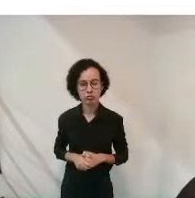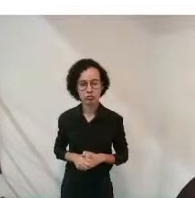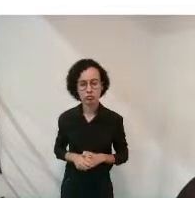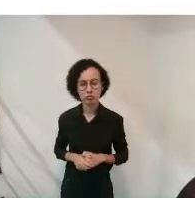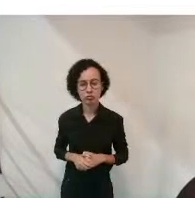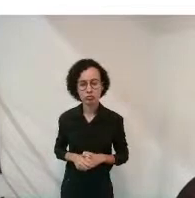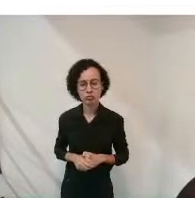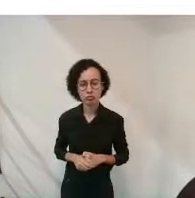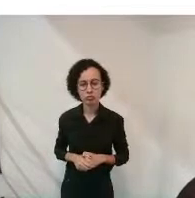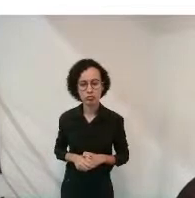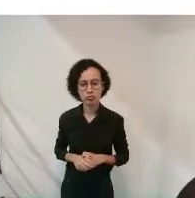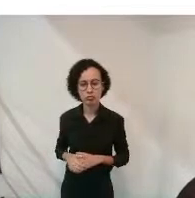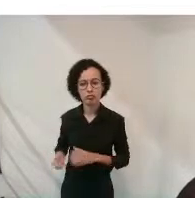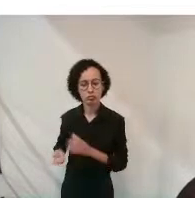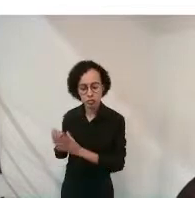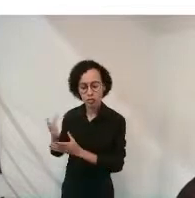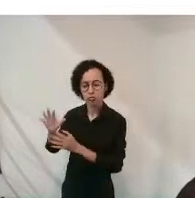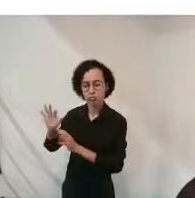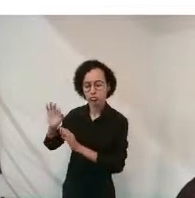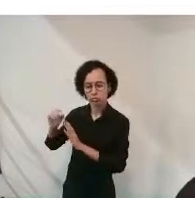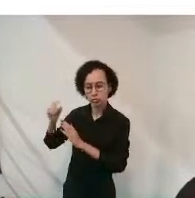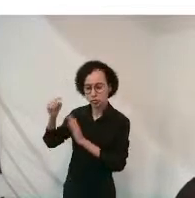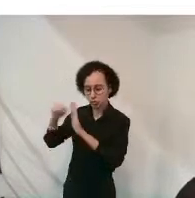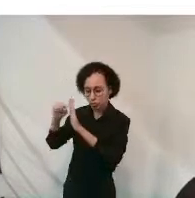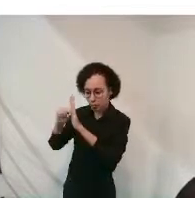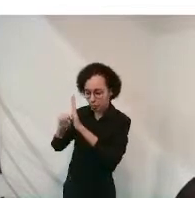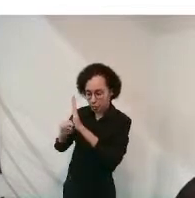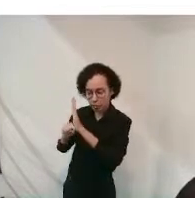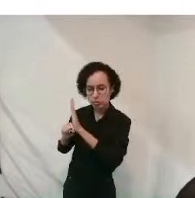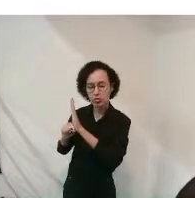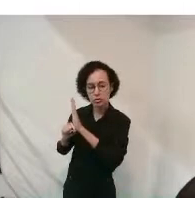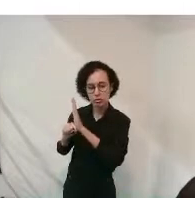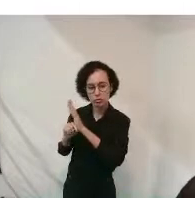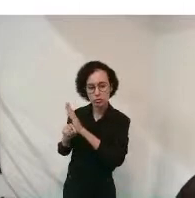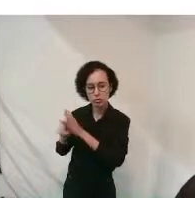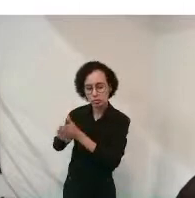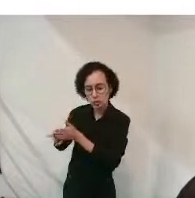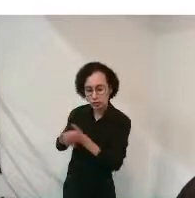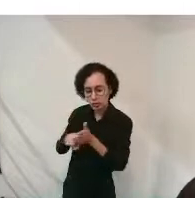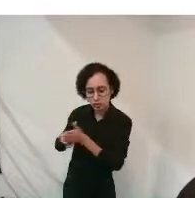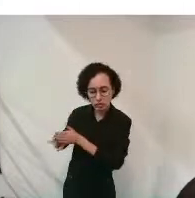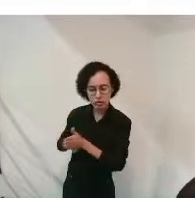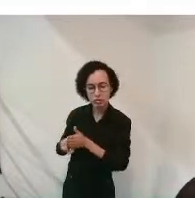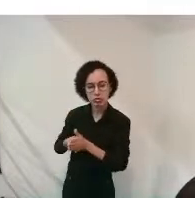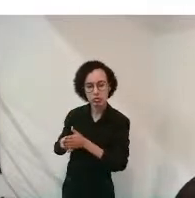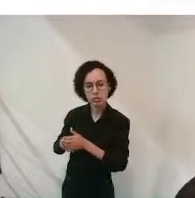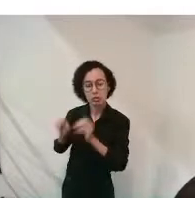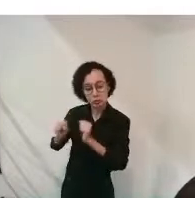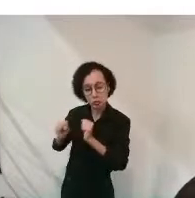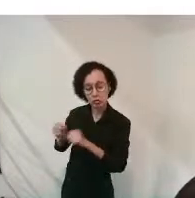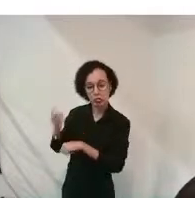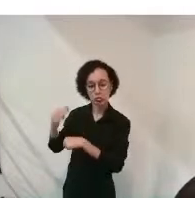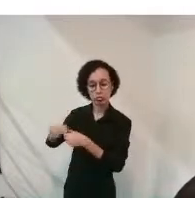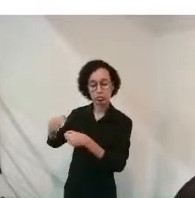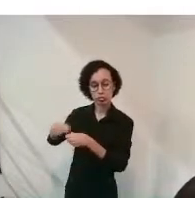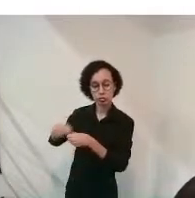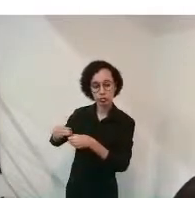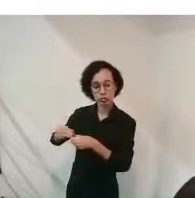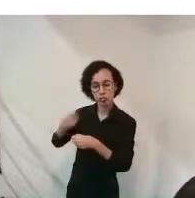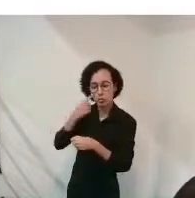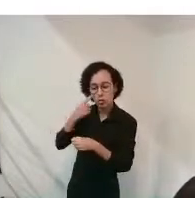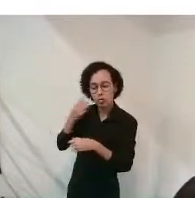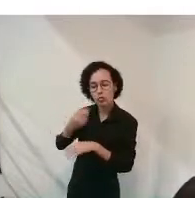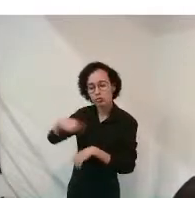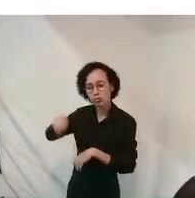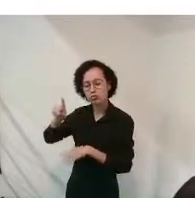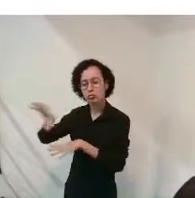Feito o censo, que pode ser até uma busca ativa, a gente pode, por exemplo, fomentar o município a ir buscar